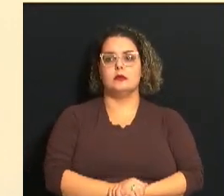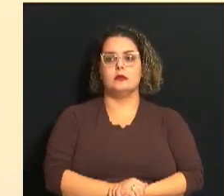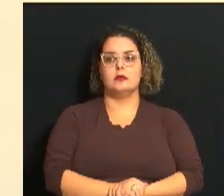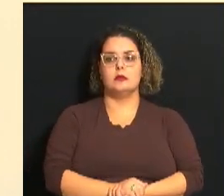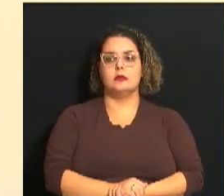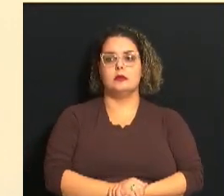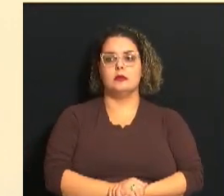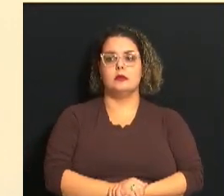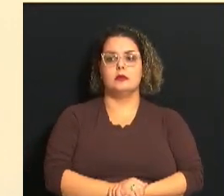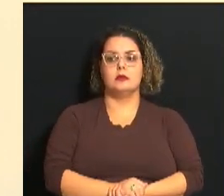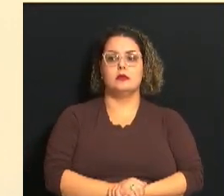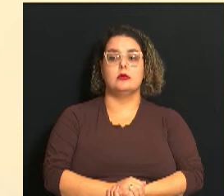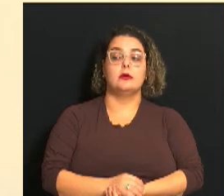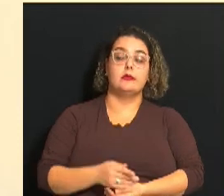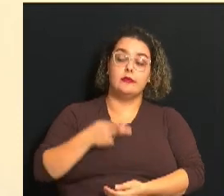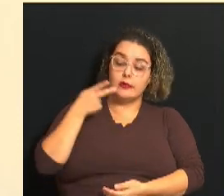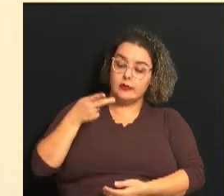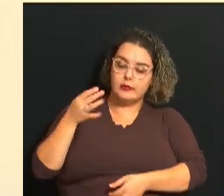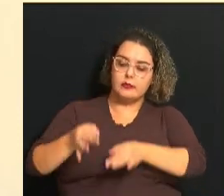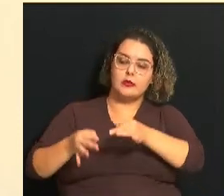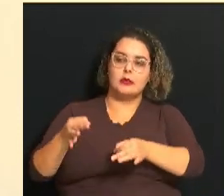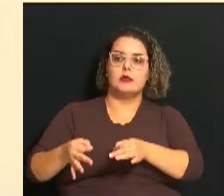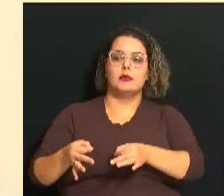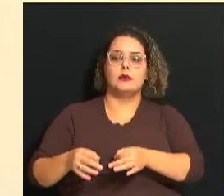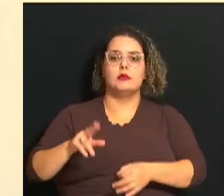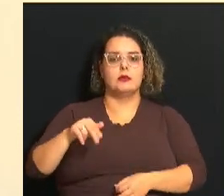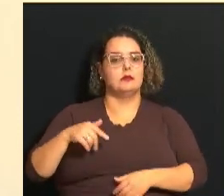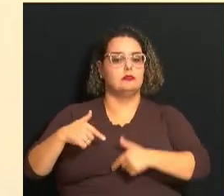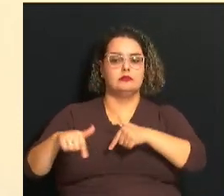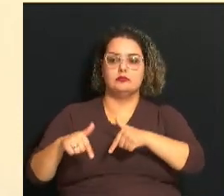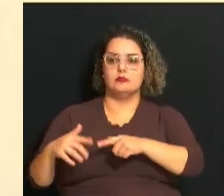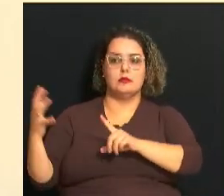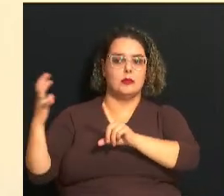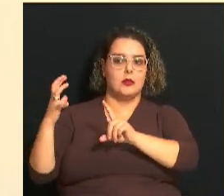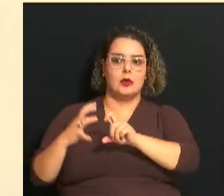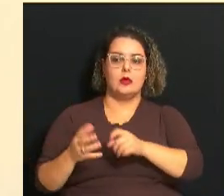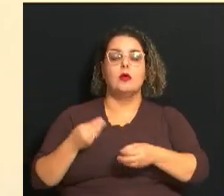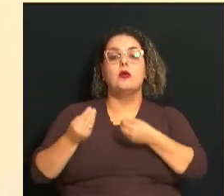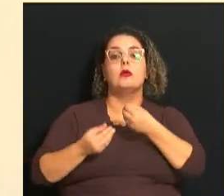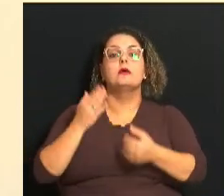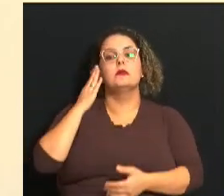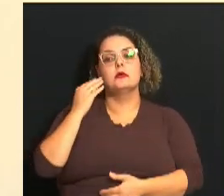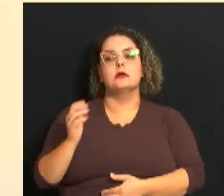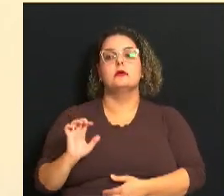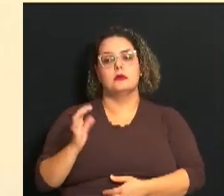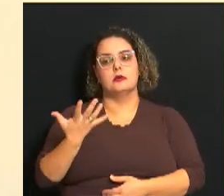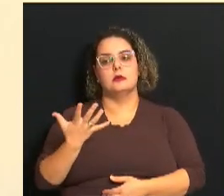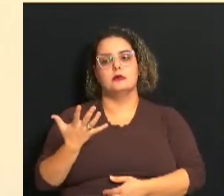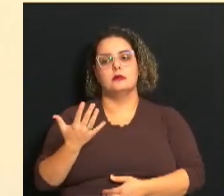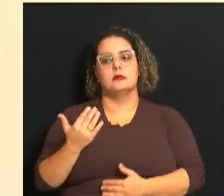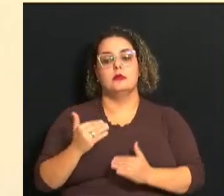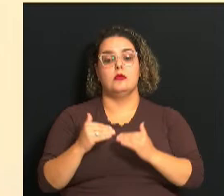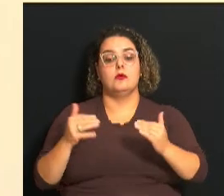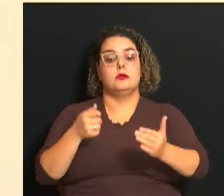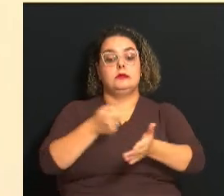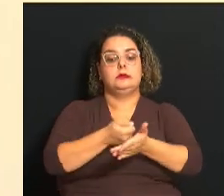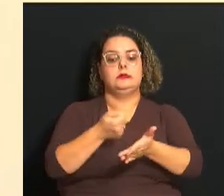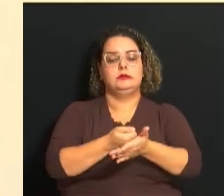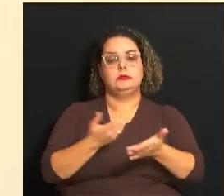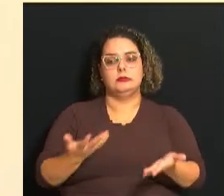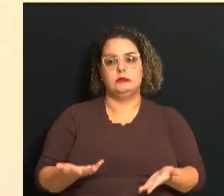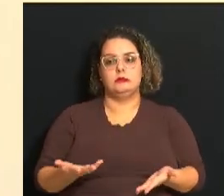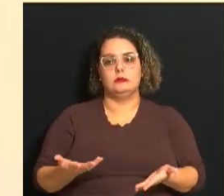convenceu o juiz né que o outro detalhe que um juiz que nunca trabalhou nunca foi assediado como que ele vai saber como funciona o nível de pressão e O